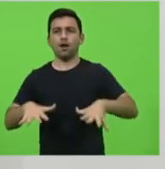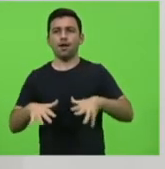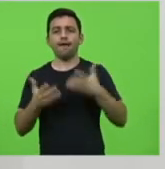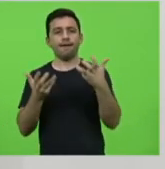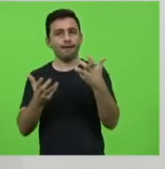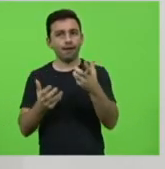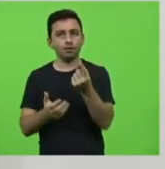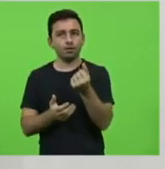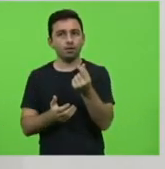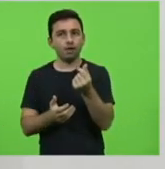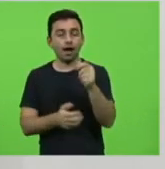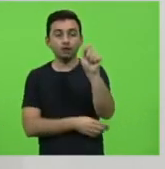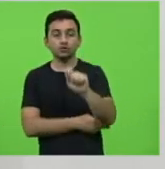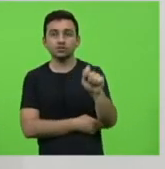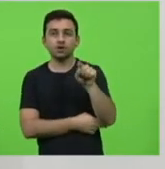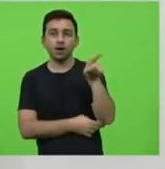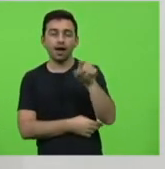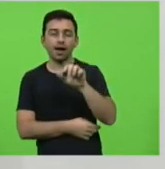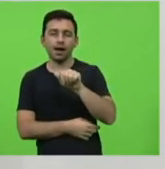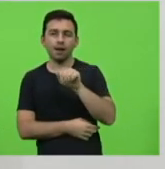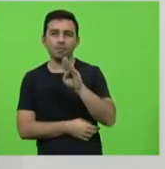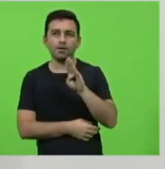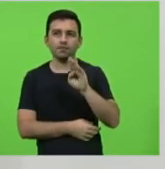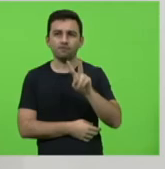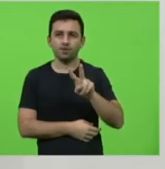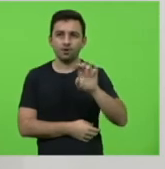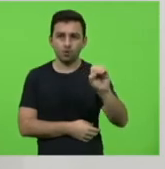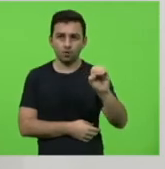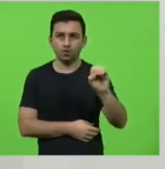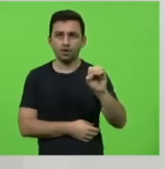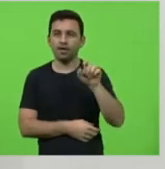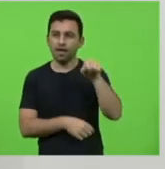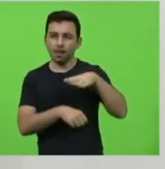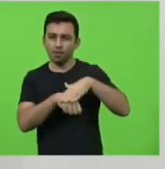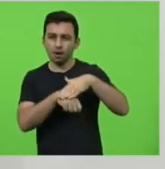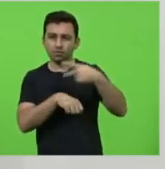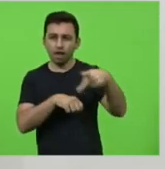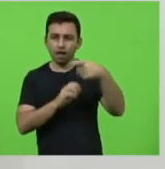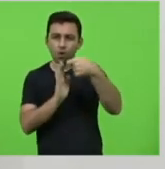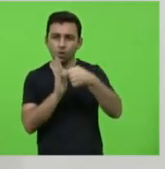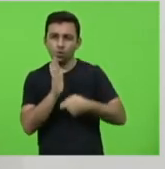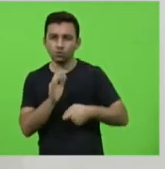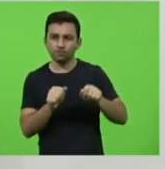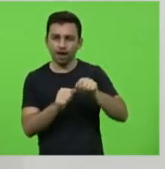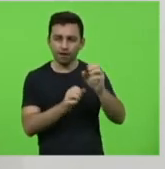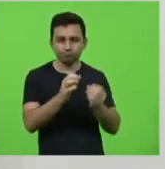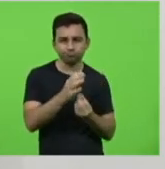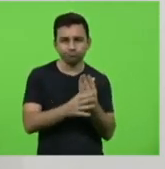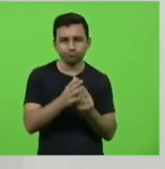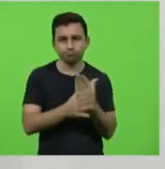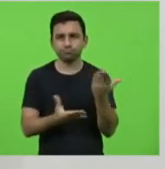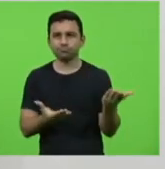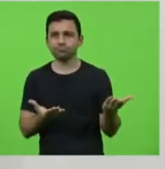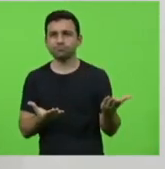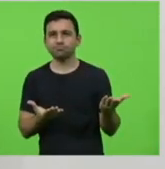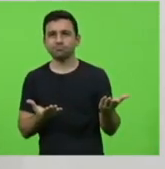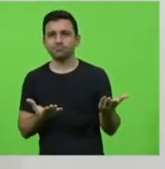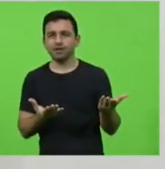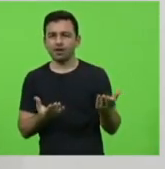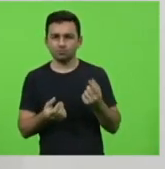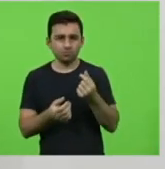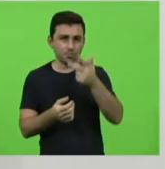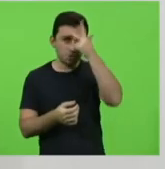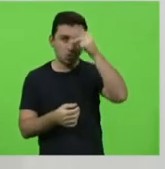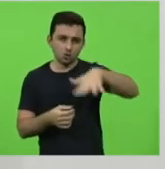tal associação chamada ABVO. Ela que faz os concursos, cobra dos policiais, das